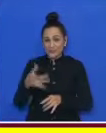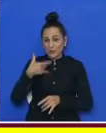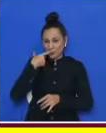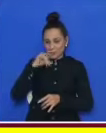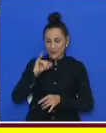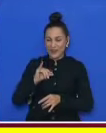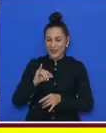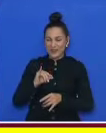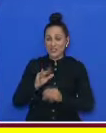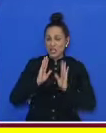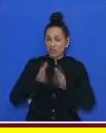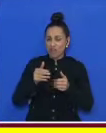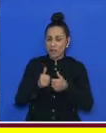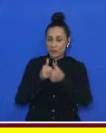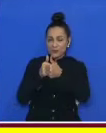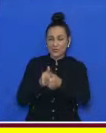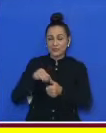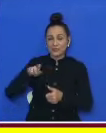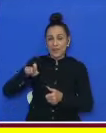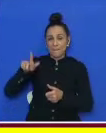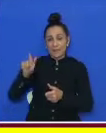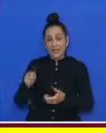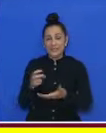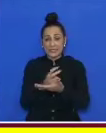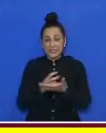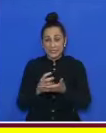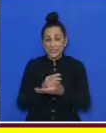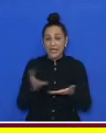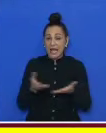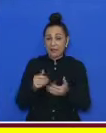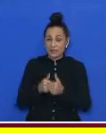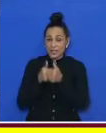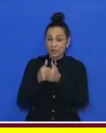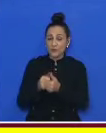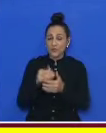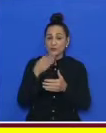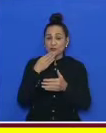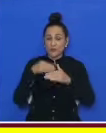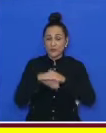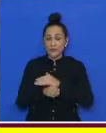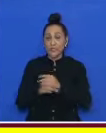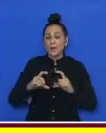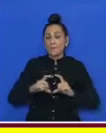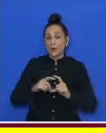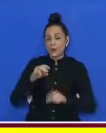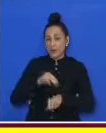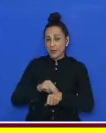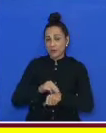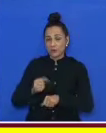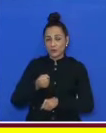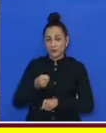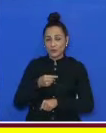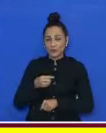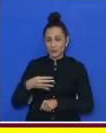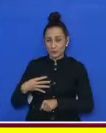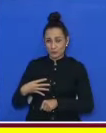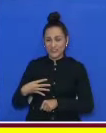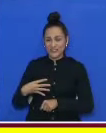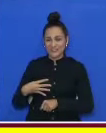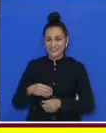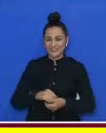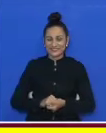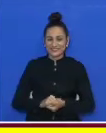Pais. Já acompanhamos o sorteio da Mega Sena da Quina. Agora você conferindo o Time Mania. Bola marrom número 14. Marrom